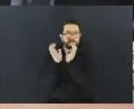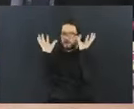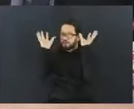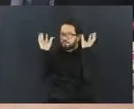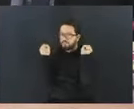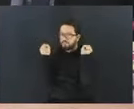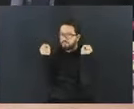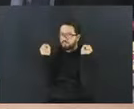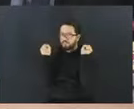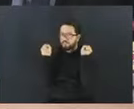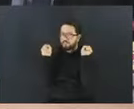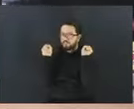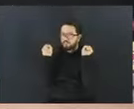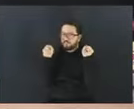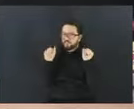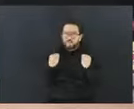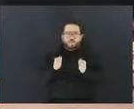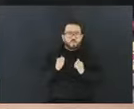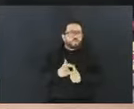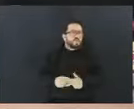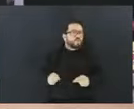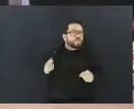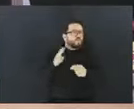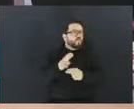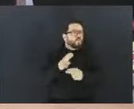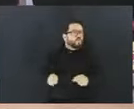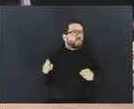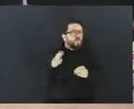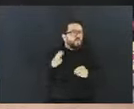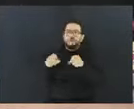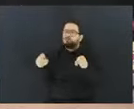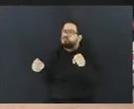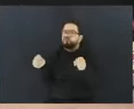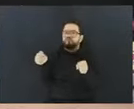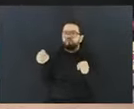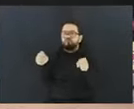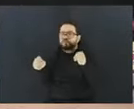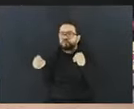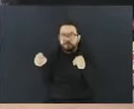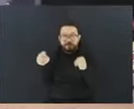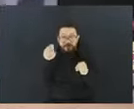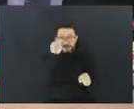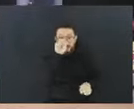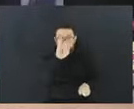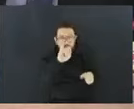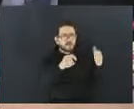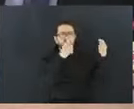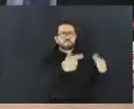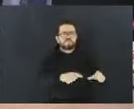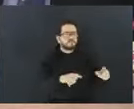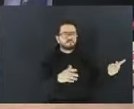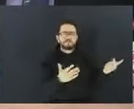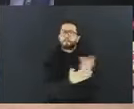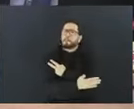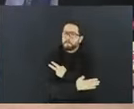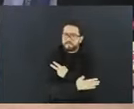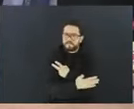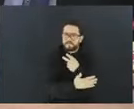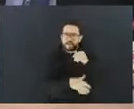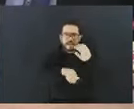intuito, realmente, é o segundo esforço onde o policiamento regular não conseguiu coibir determinados tipos de crime, aquele